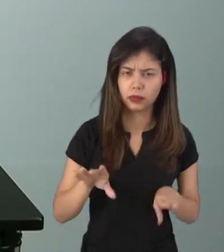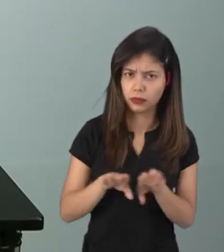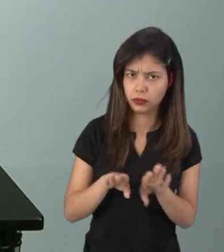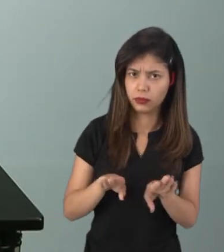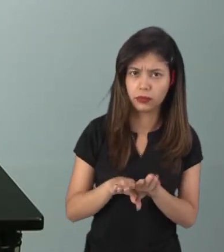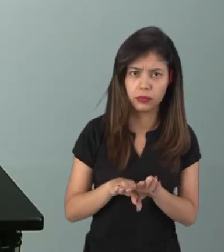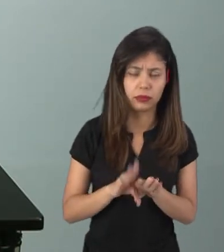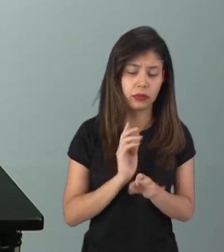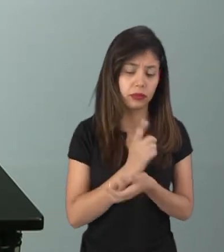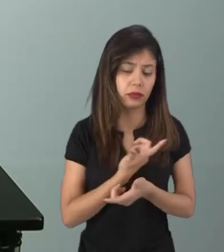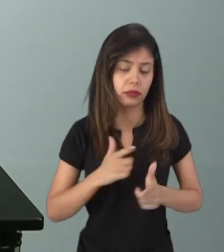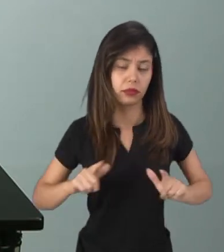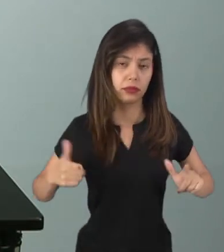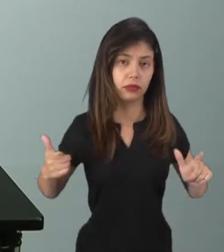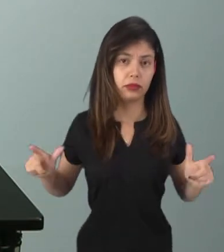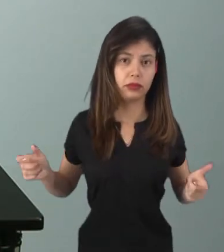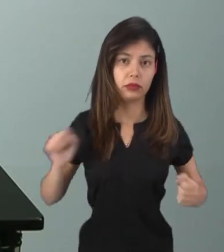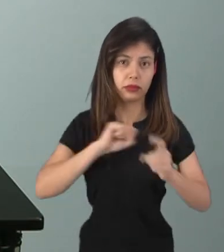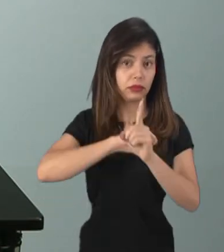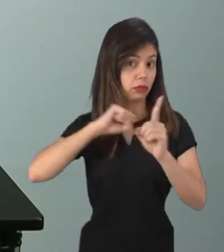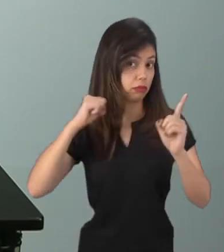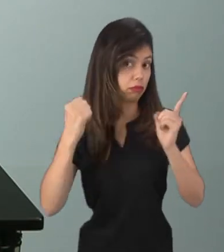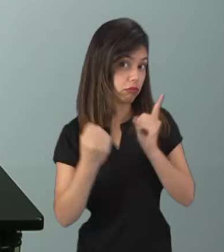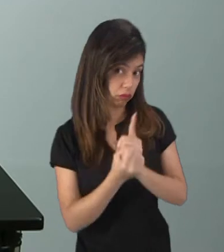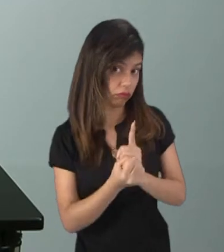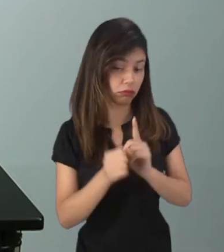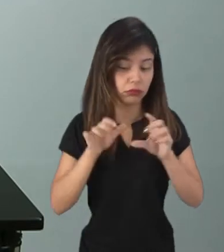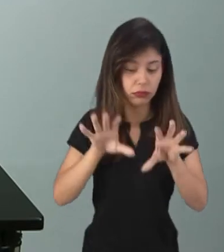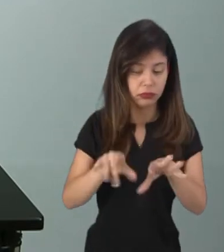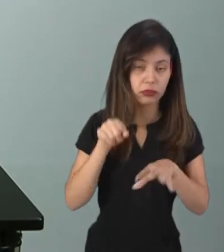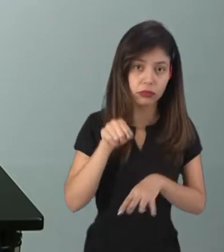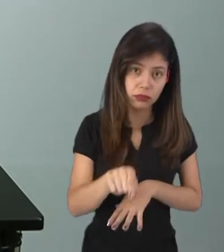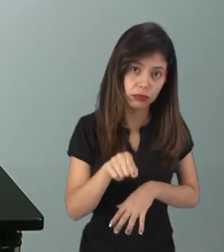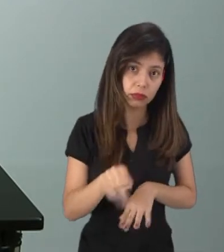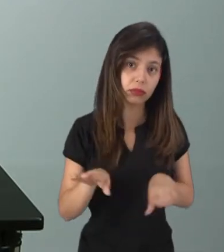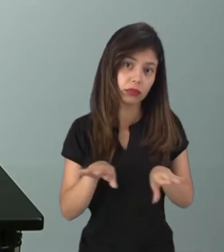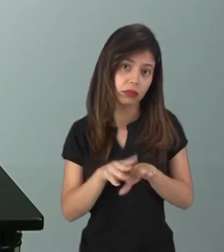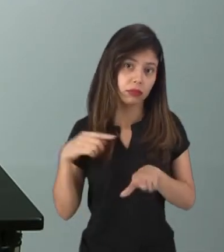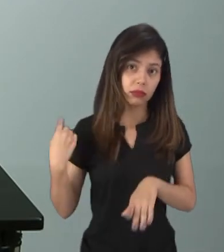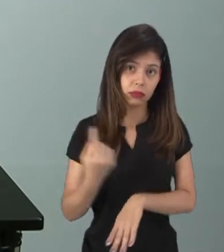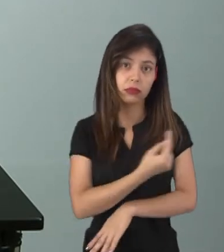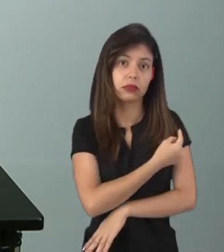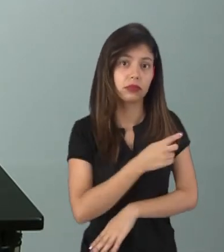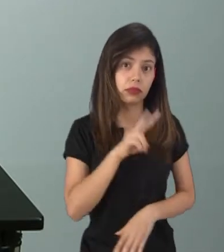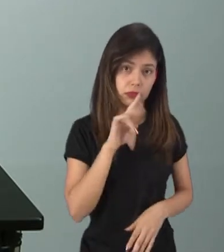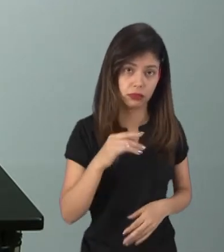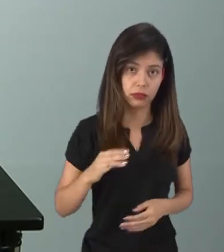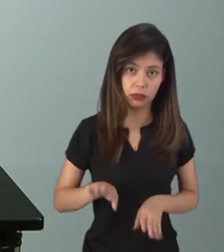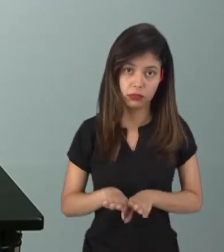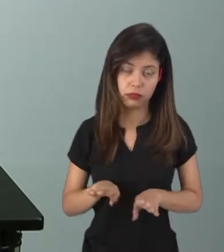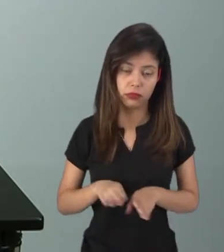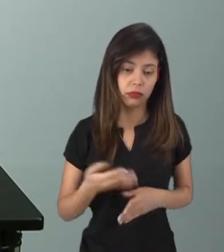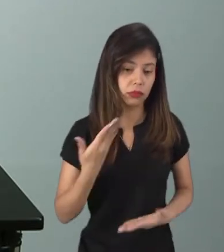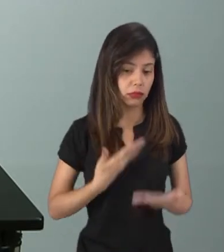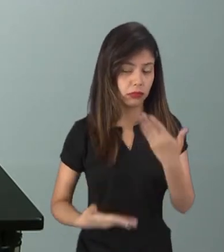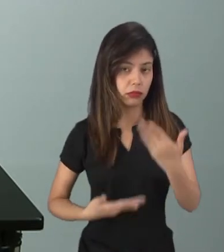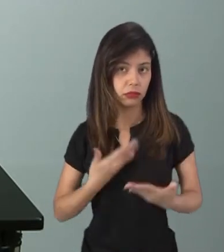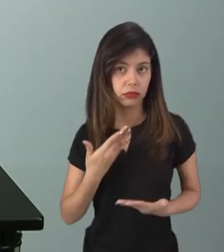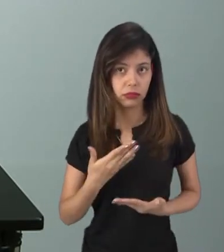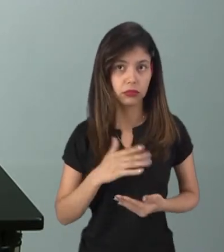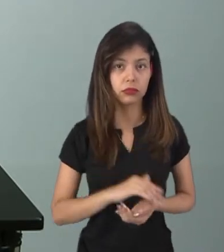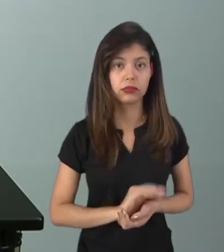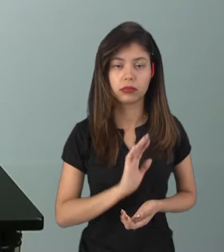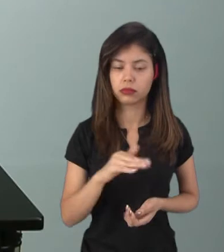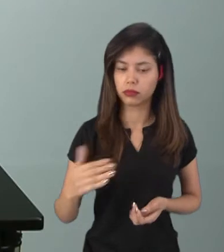tem uma dimensão social, né? É nesse ambiente que nós nos socializamos,